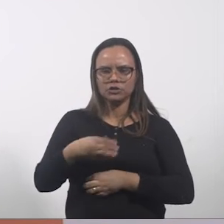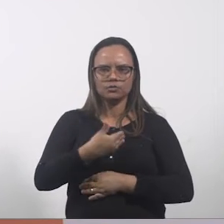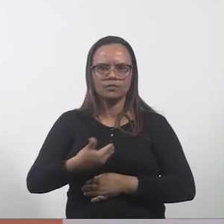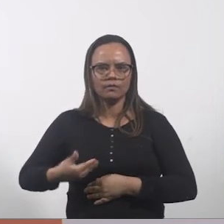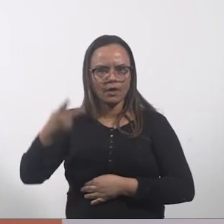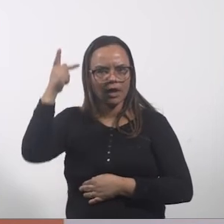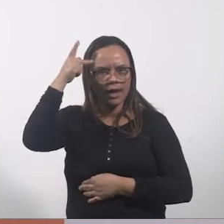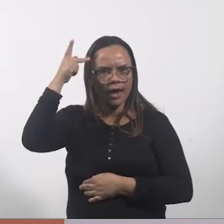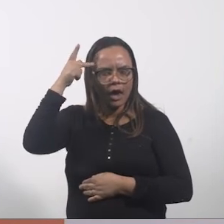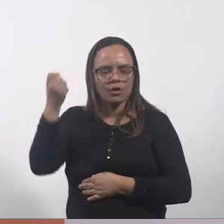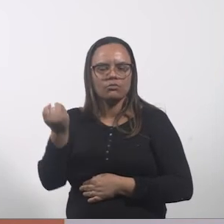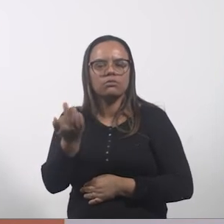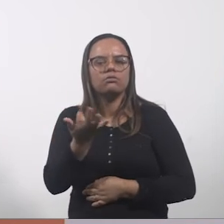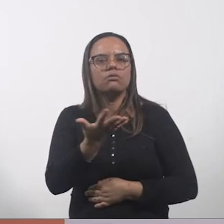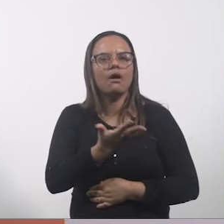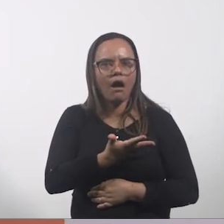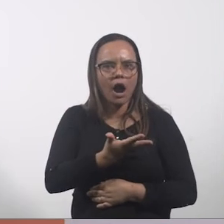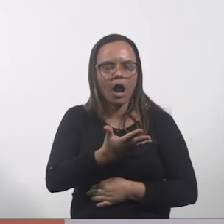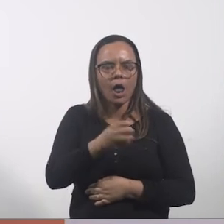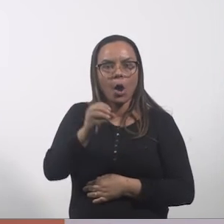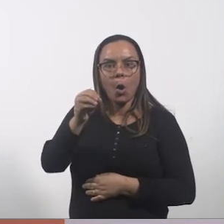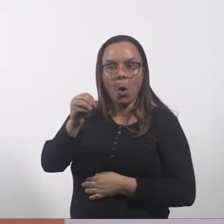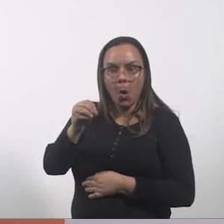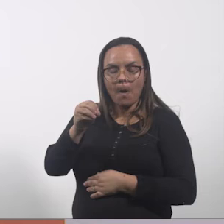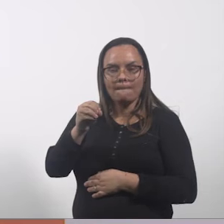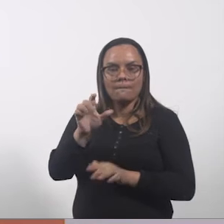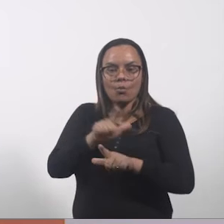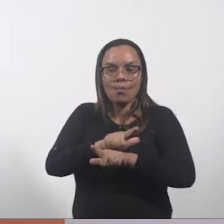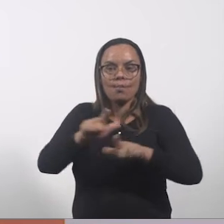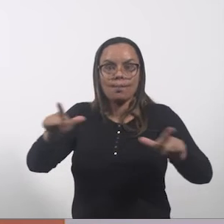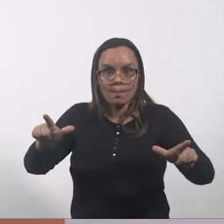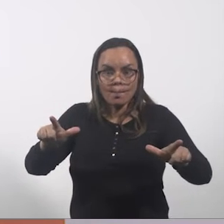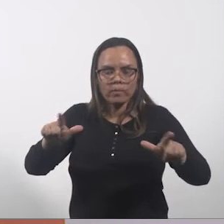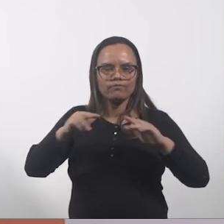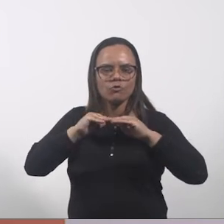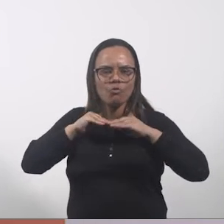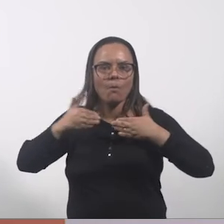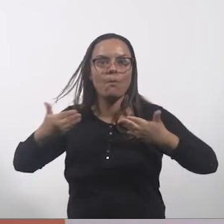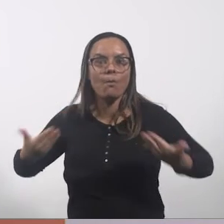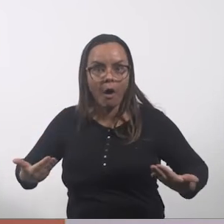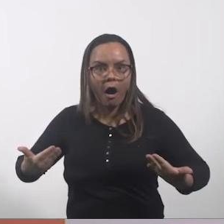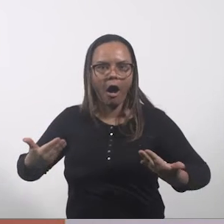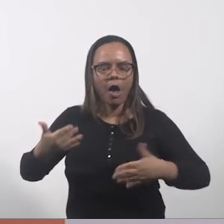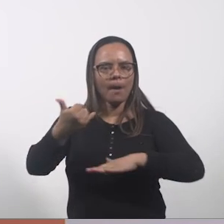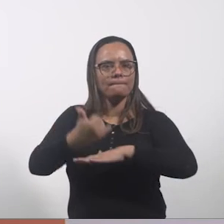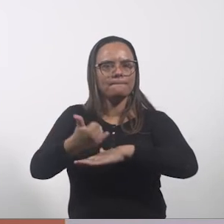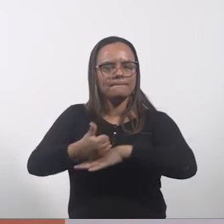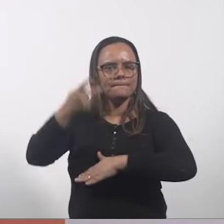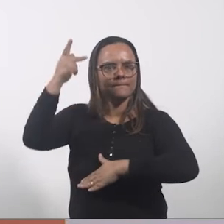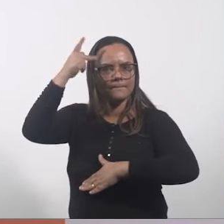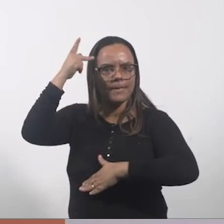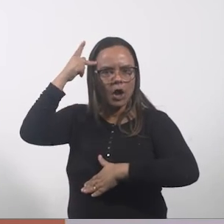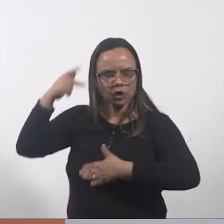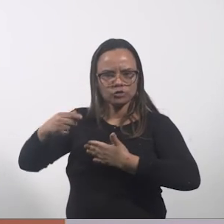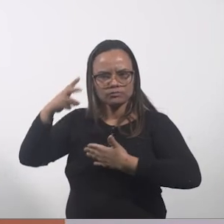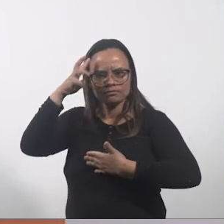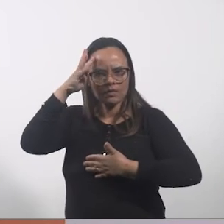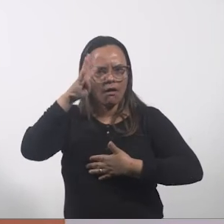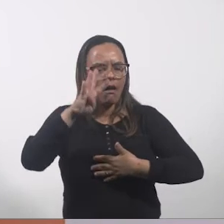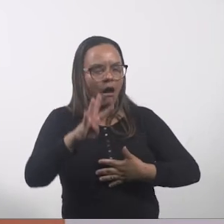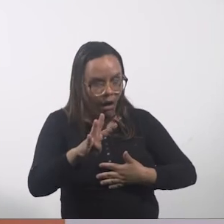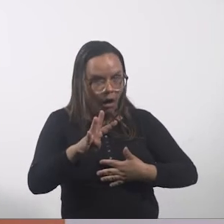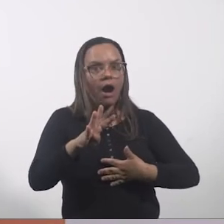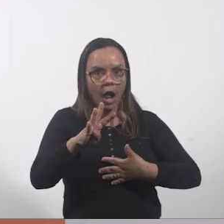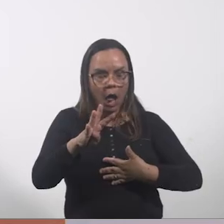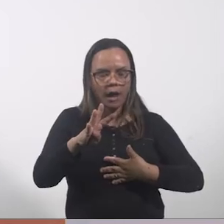em quantos dias houve 0 mortes na capital paulista? Quantos dias seguidos com 0 mortes são necessários